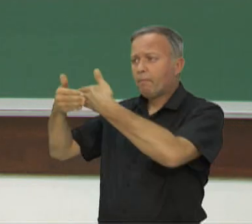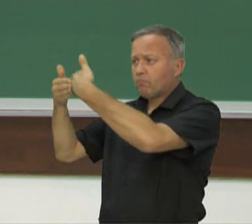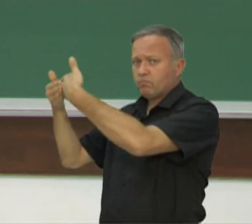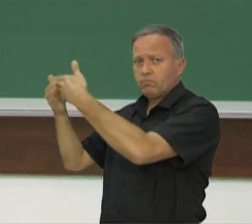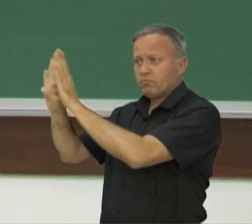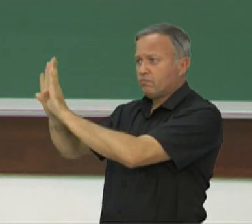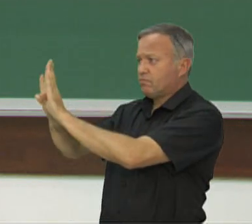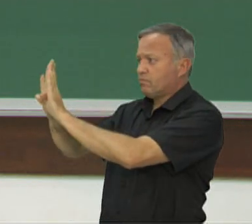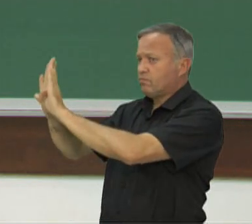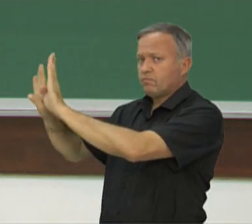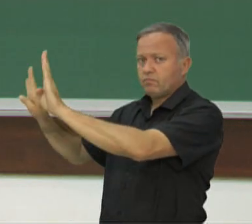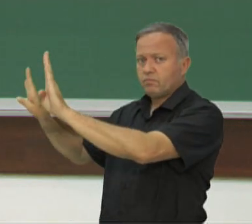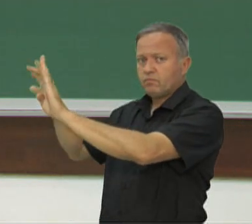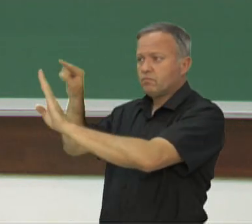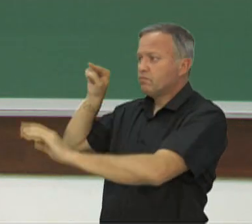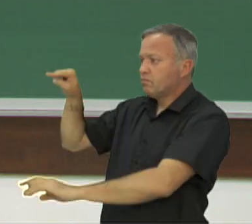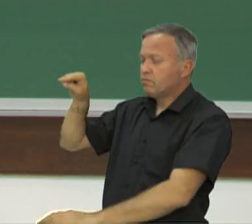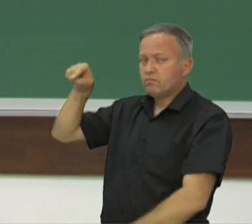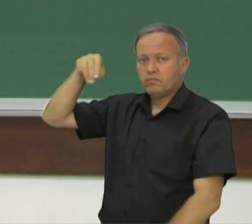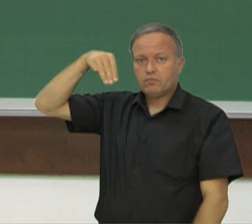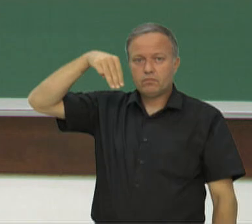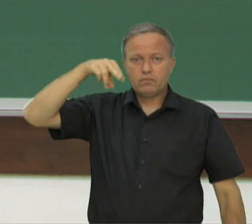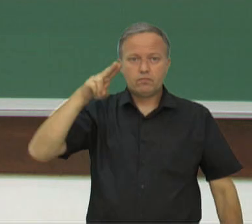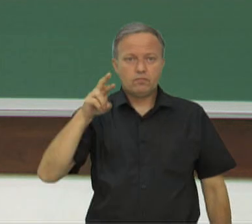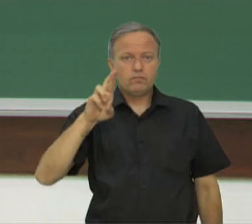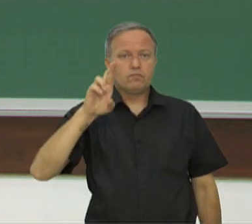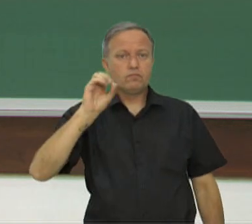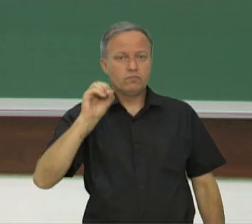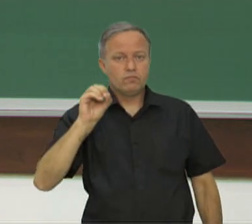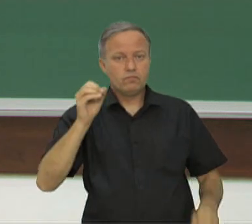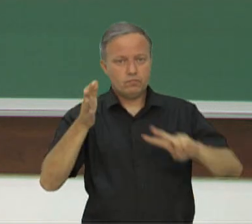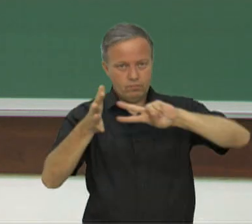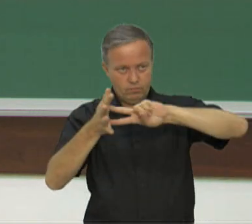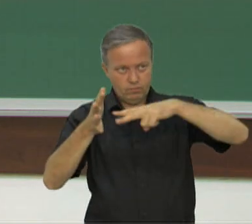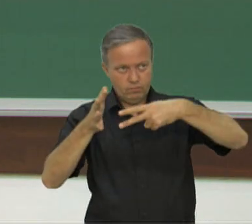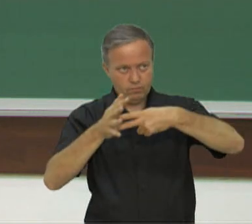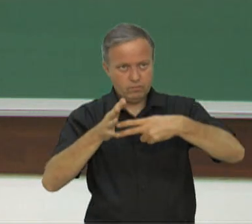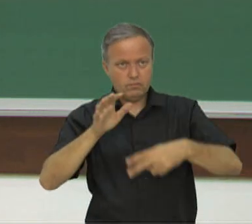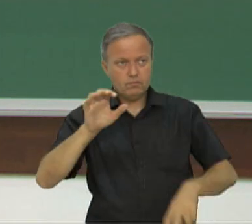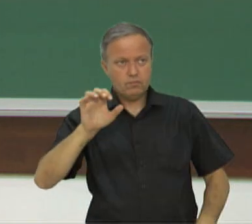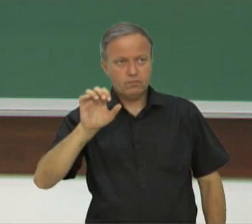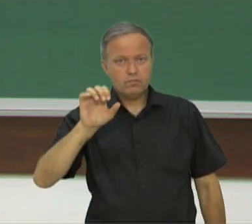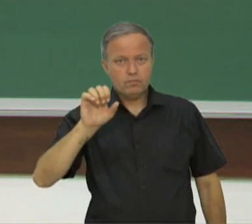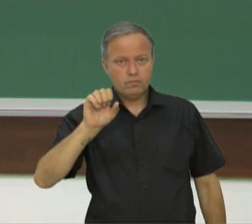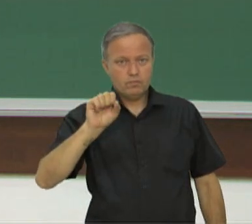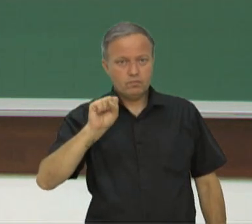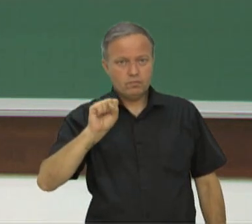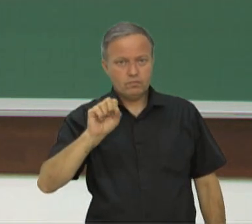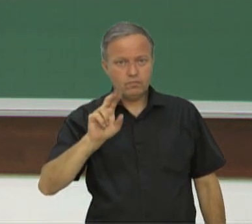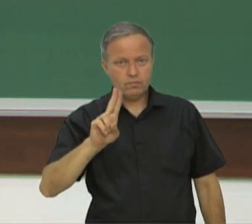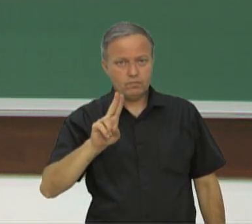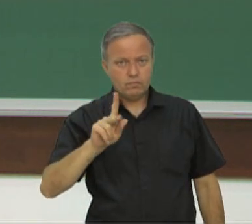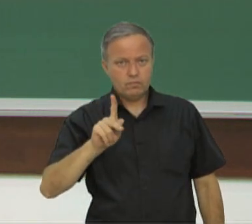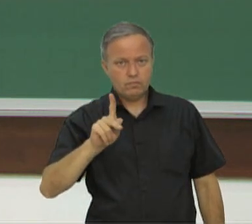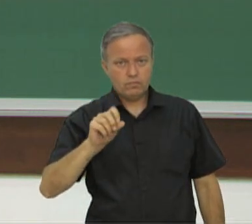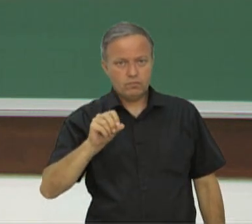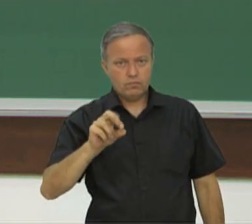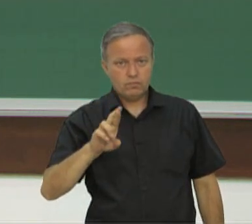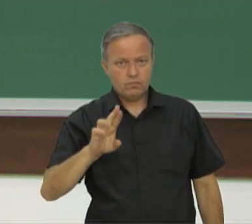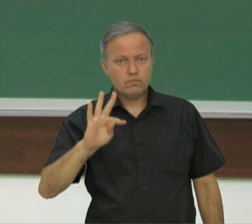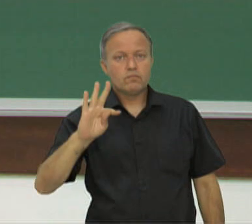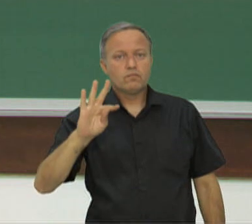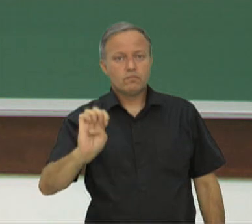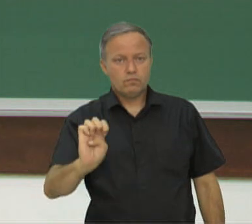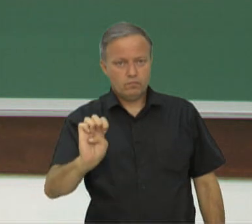Então, é o local onde eu vou fazer a minha obra. Certo? Então, por isso, na performance, o corpo é o suporte para ela